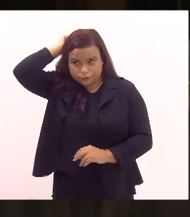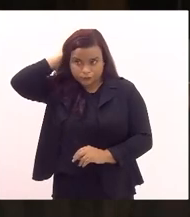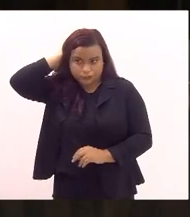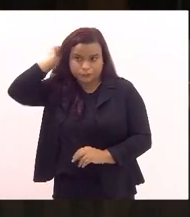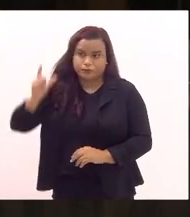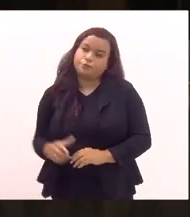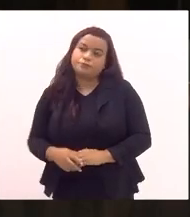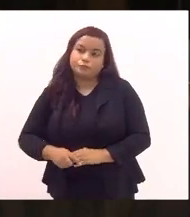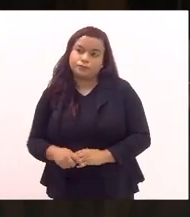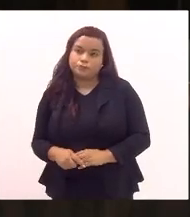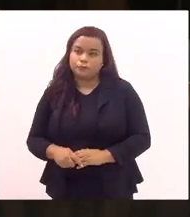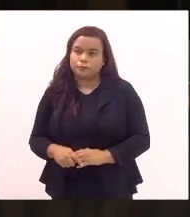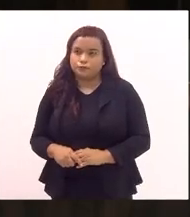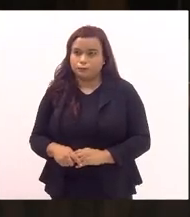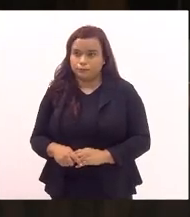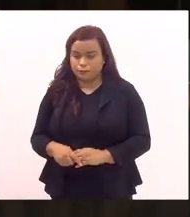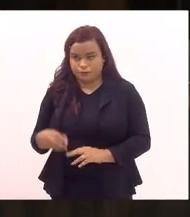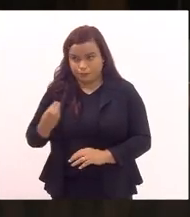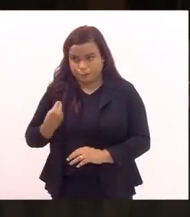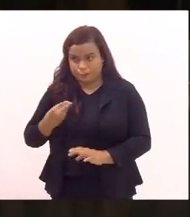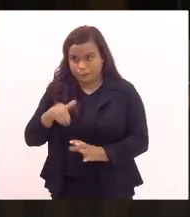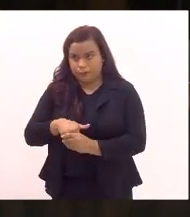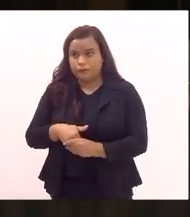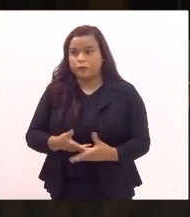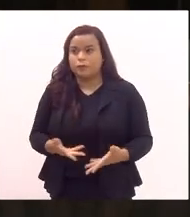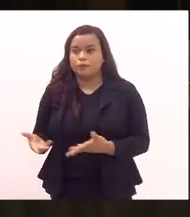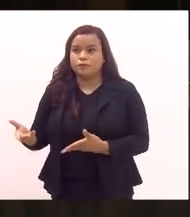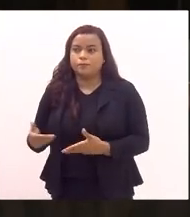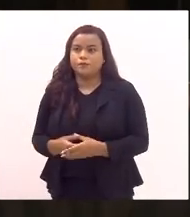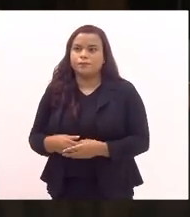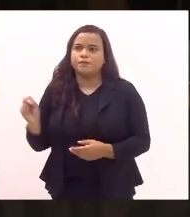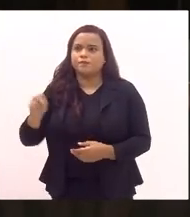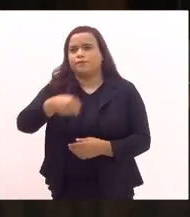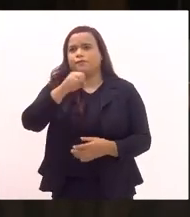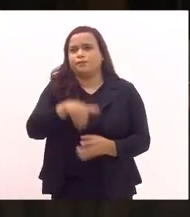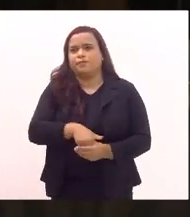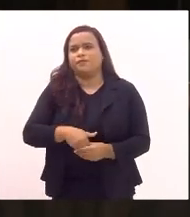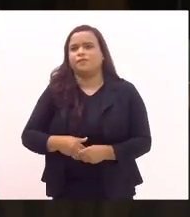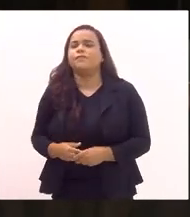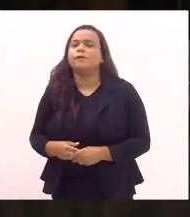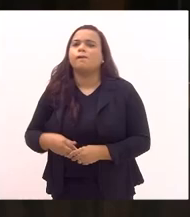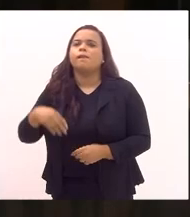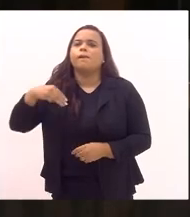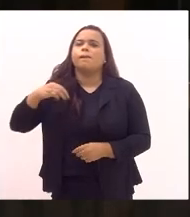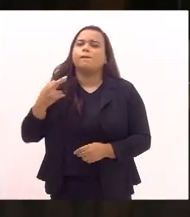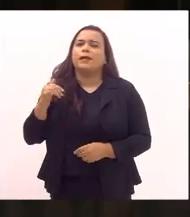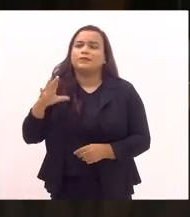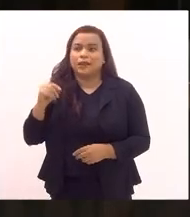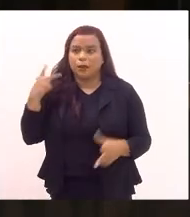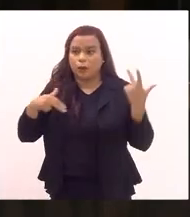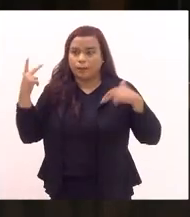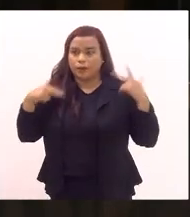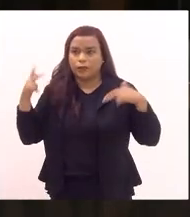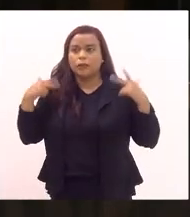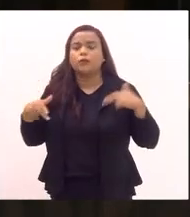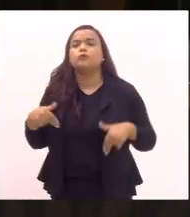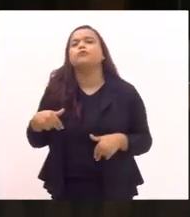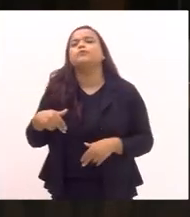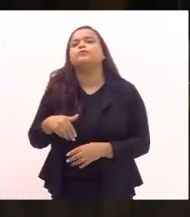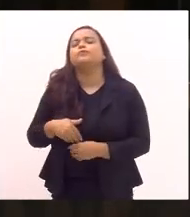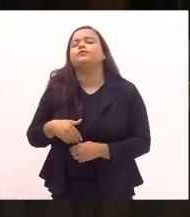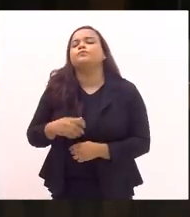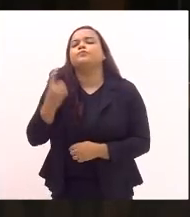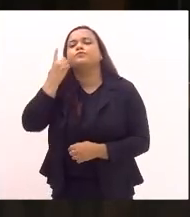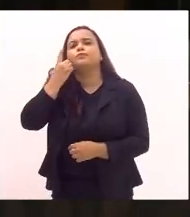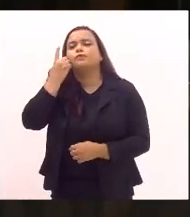Paulo Deputado Luiz Paulo presente vai votar votar sim senhor Deputado Marcelo cabeleireiro Deputado Marcelo